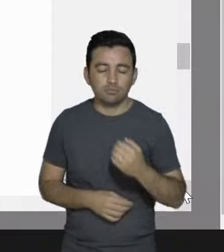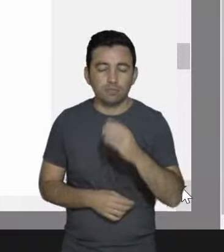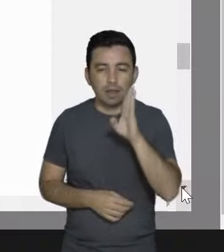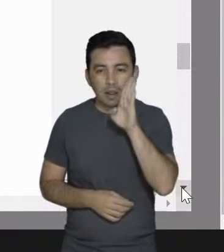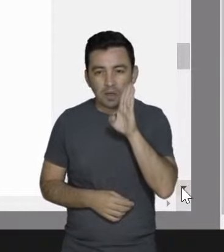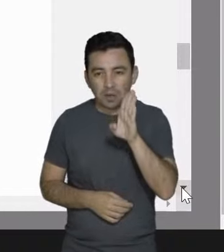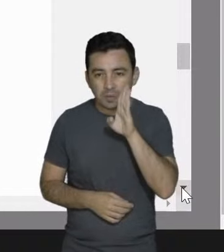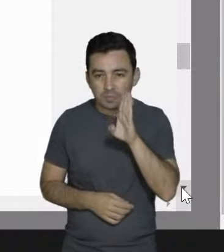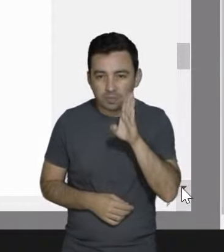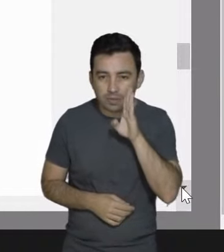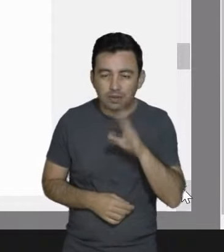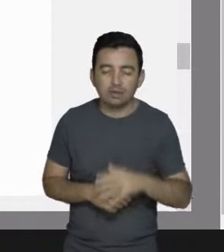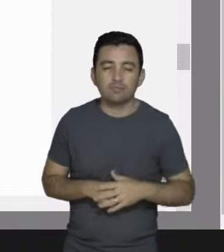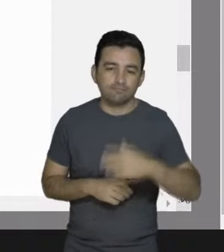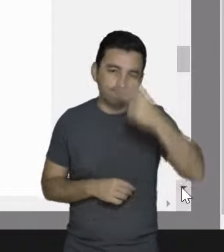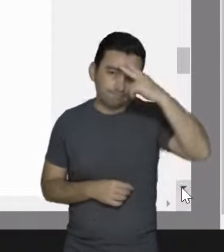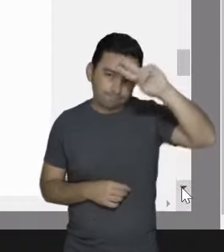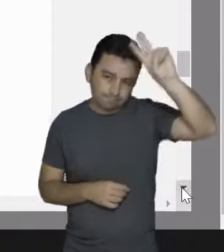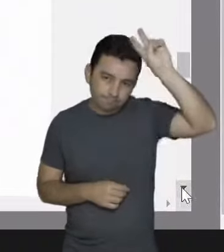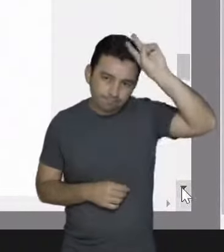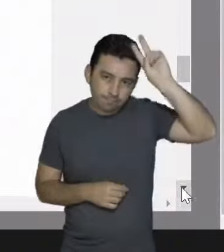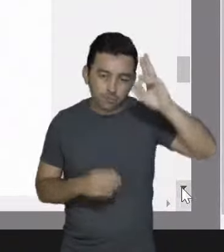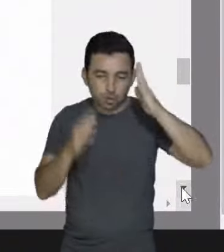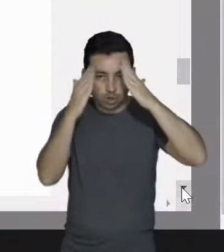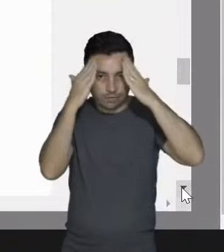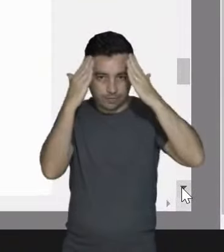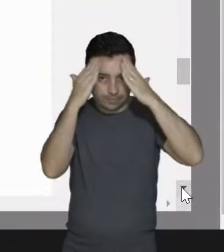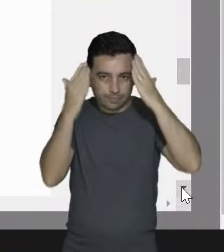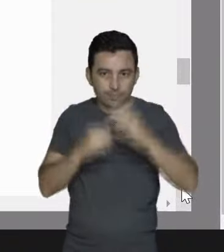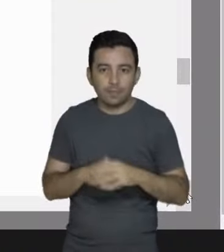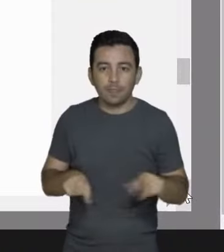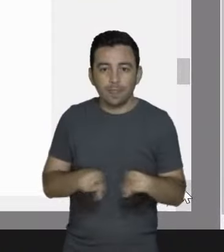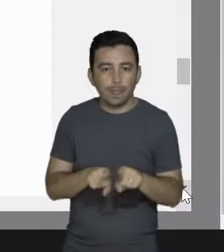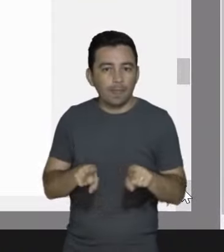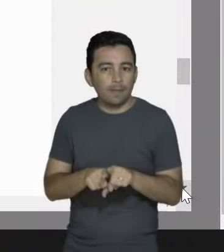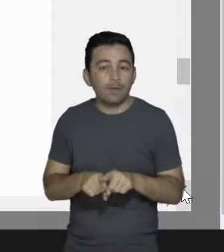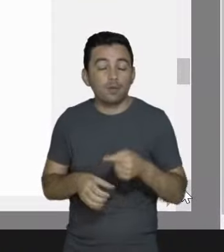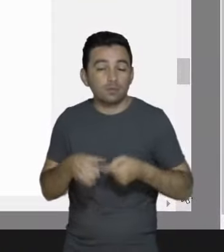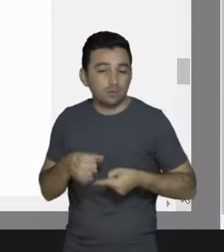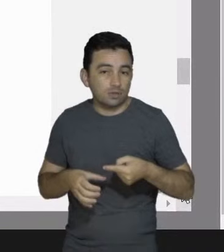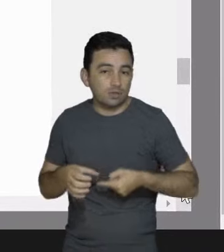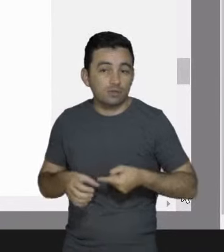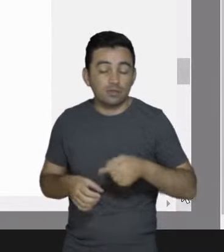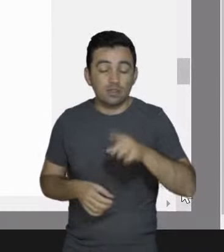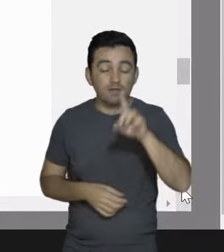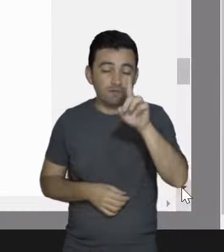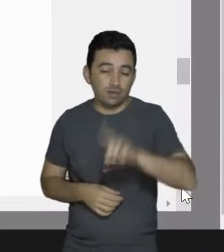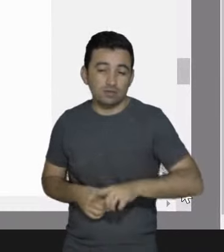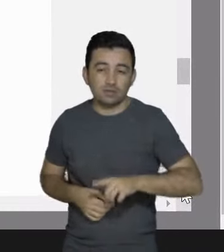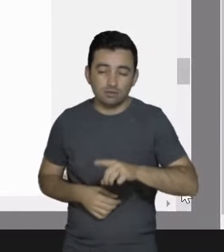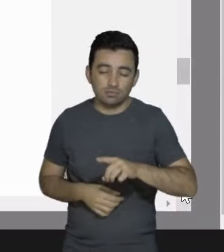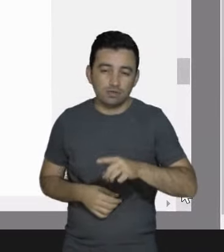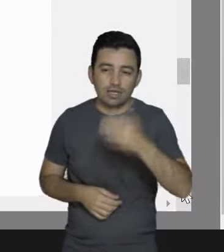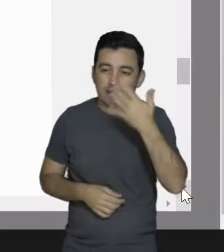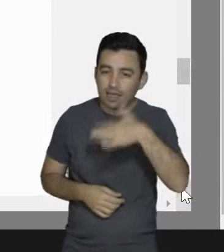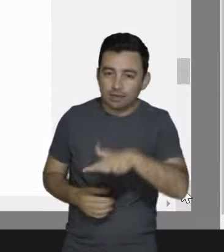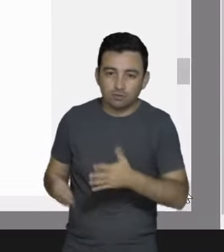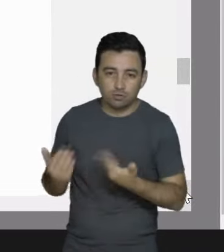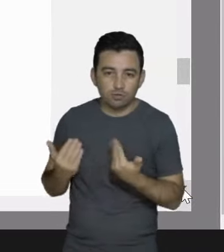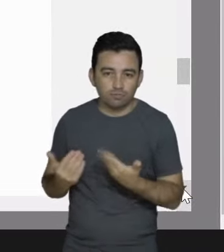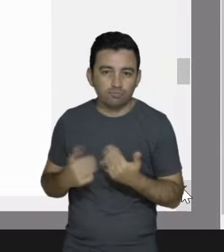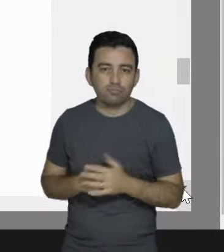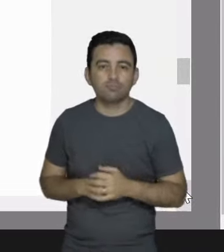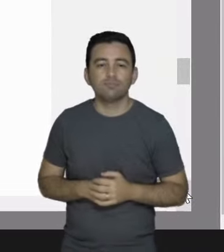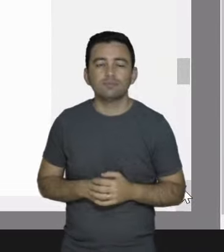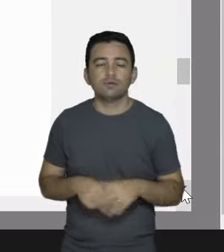Vicente cara preso Deputado José Milton Scheffer comissão de defesa dos Direitos da Criança e do Adolescente Deputado Sérgio Mota Deputado de